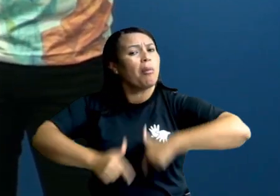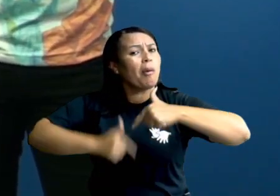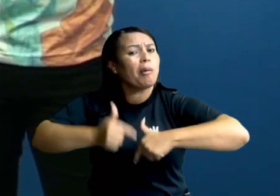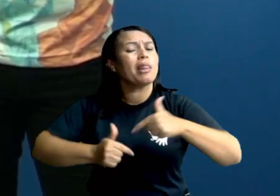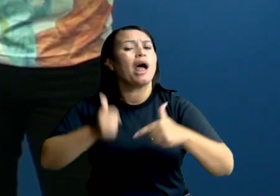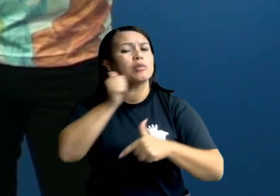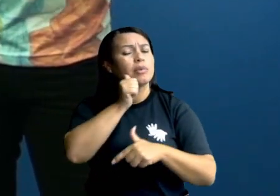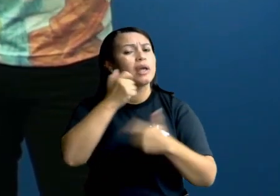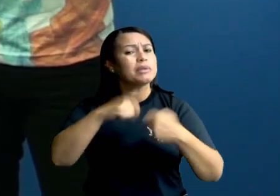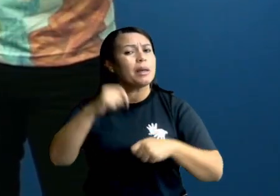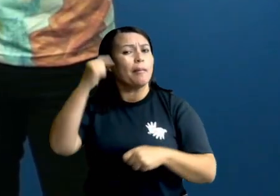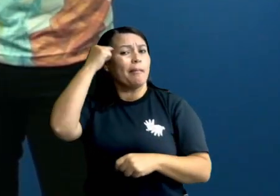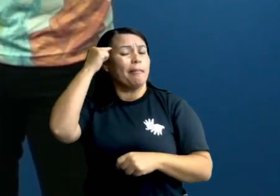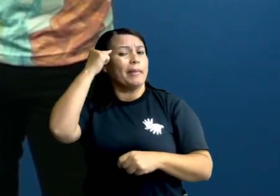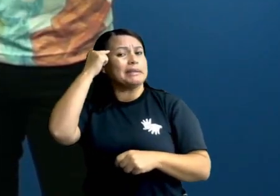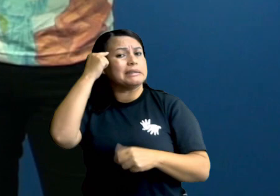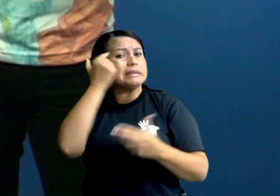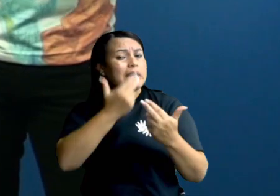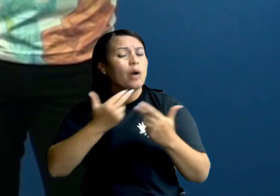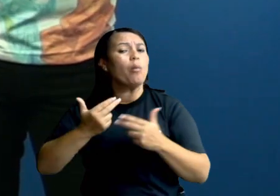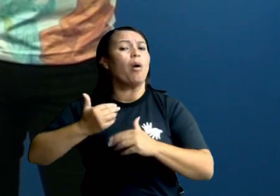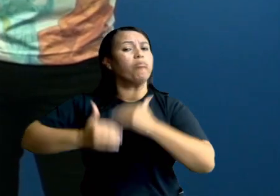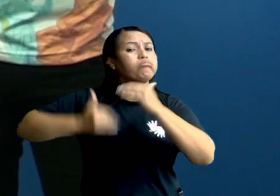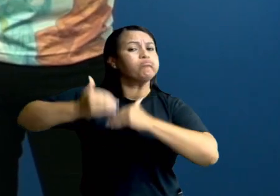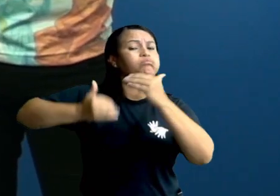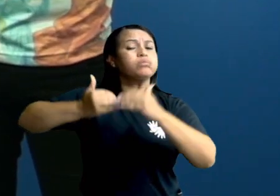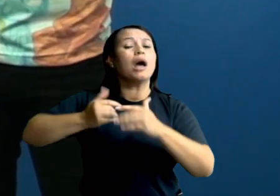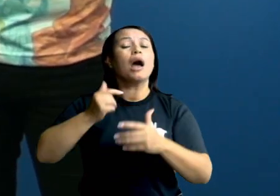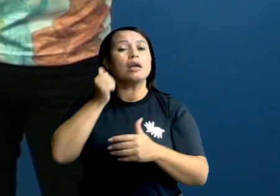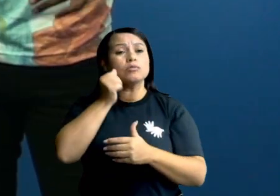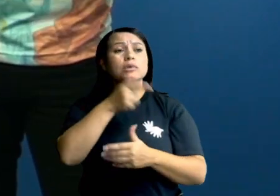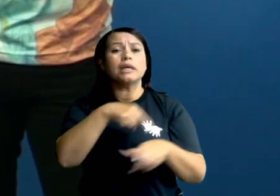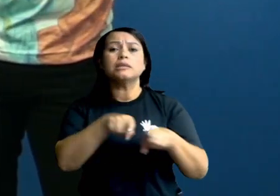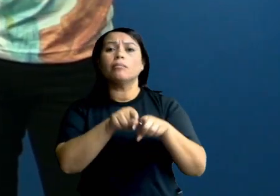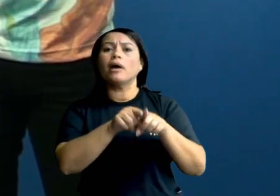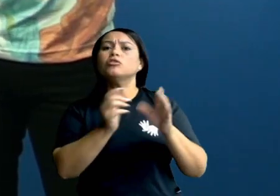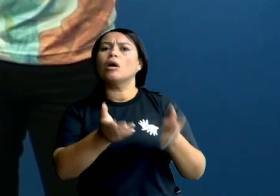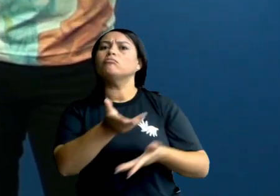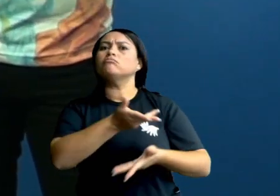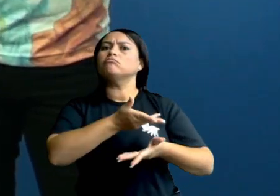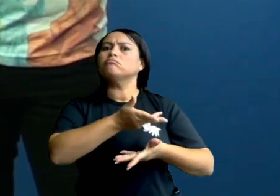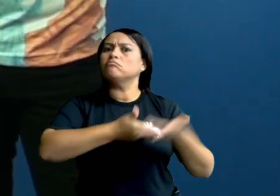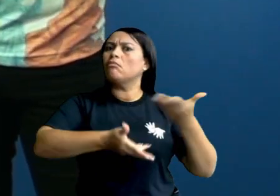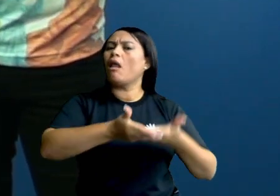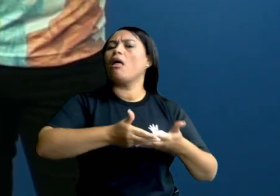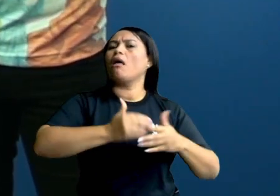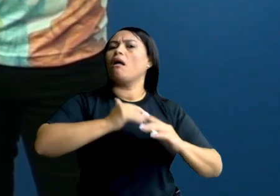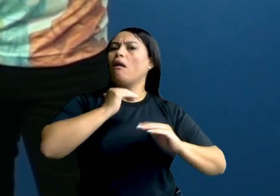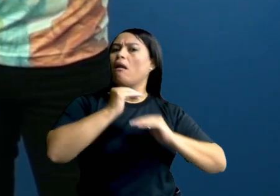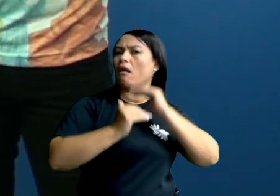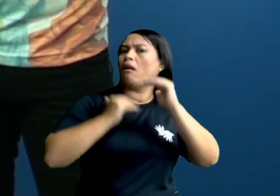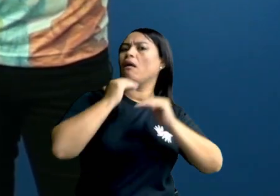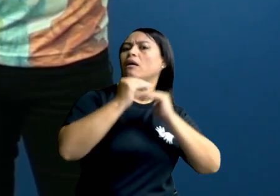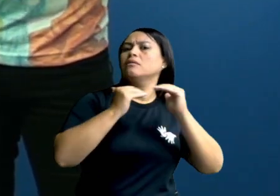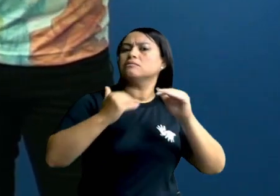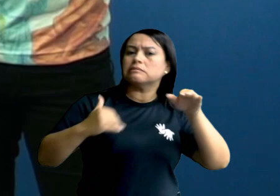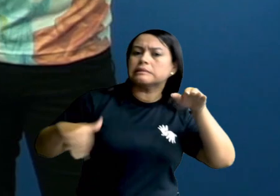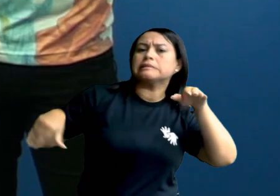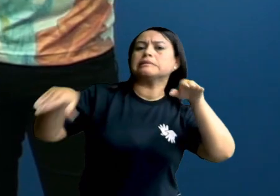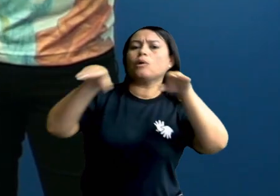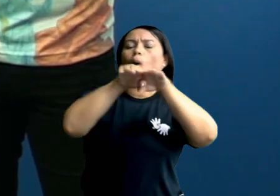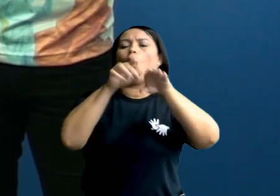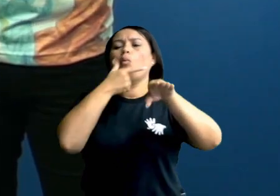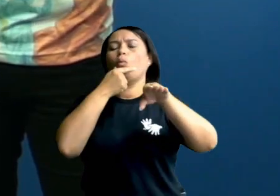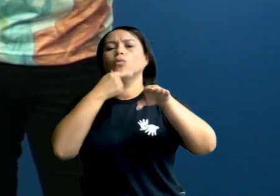pensar assim dessa forma, pelo contexto de como elas têm sido tratadas ao longo do tempo e como, né, elas têm buscado espaço cada vez maior e